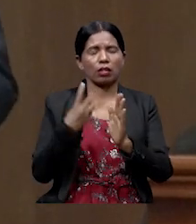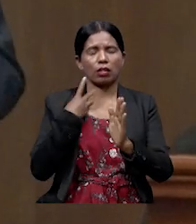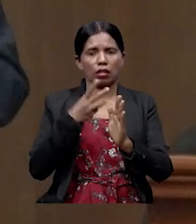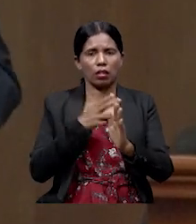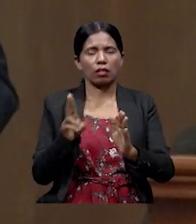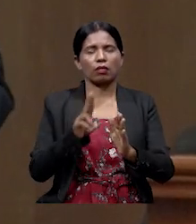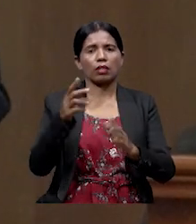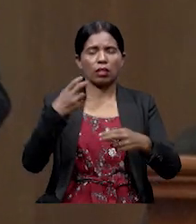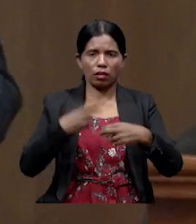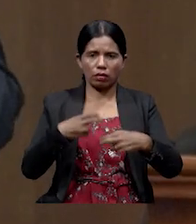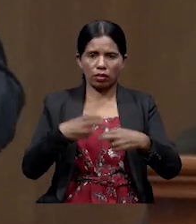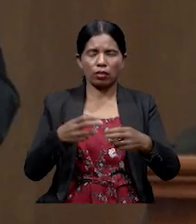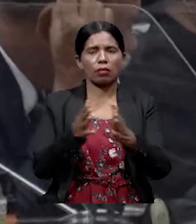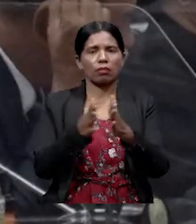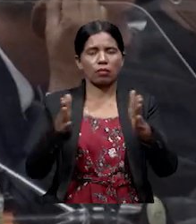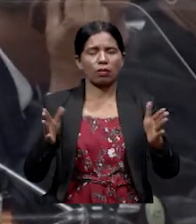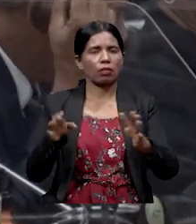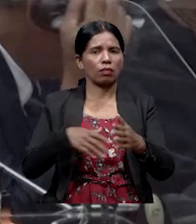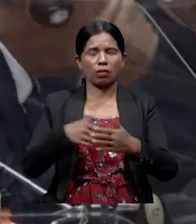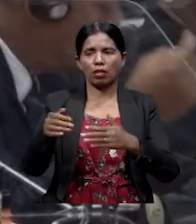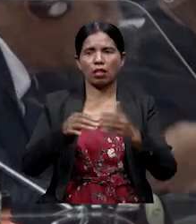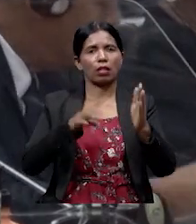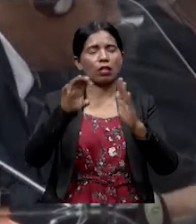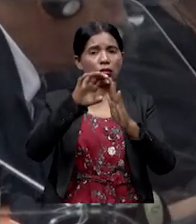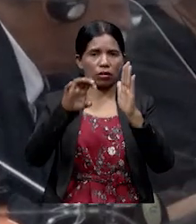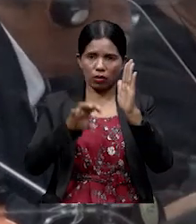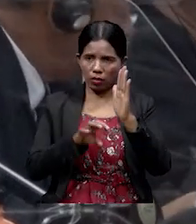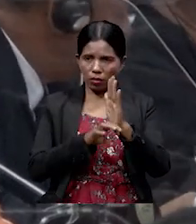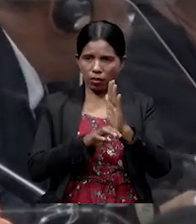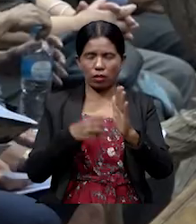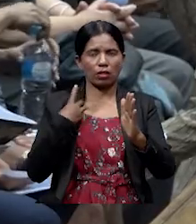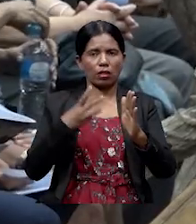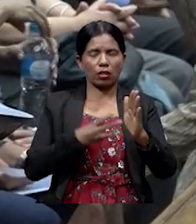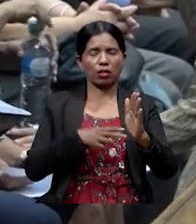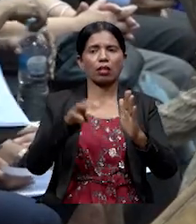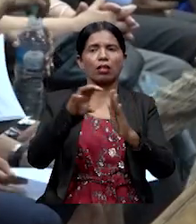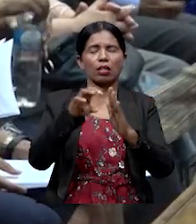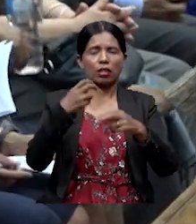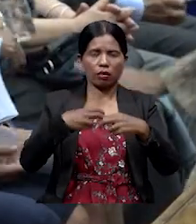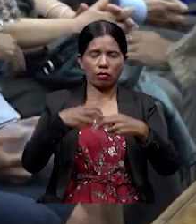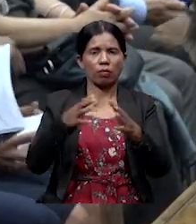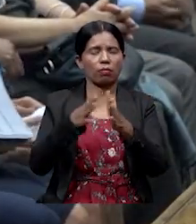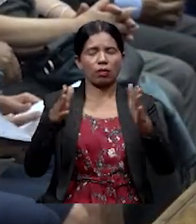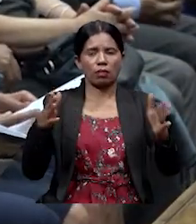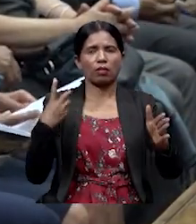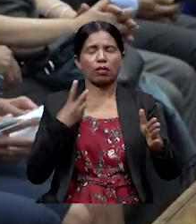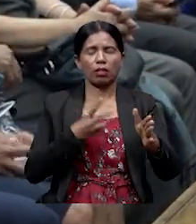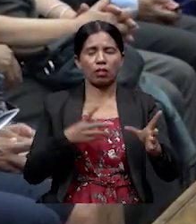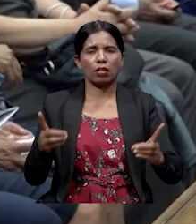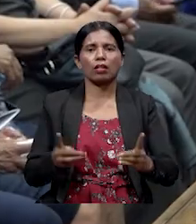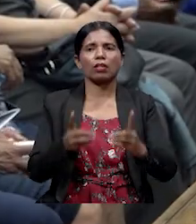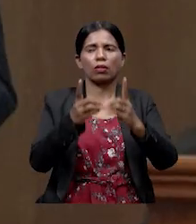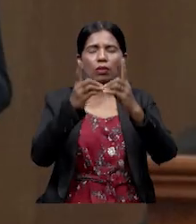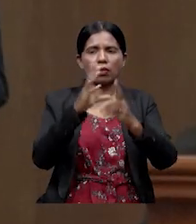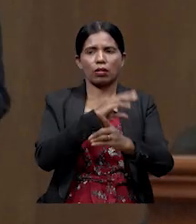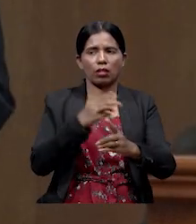o desafio maior de qualquer Constituição. O maior desafio de qualquer Constituição está não apenas